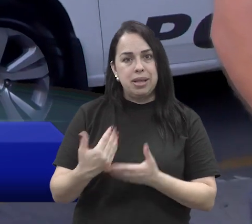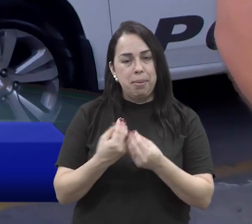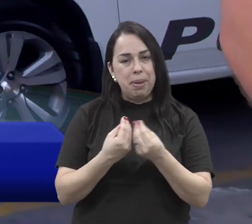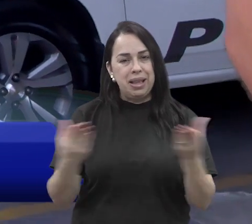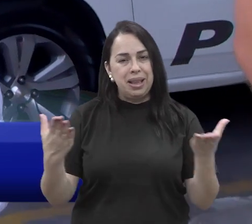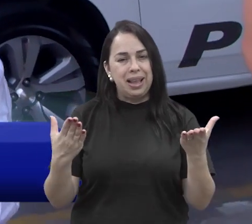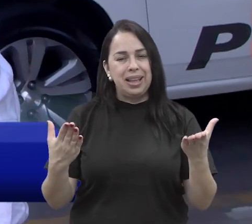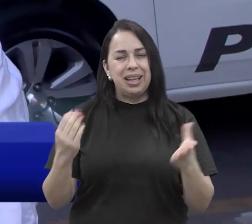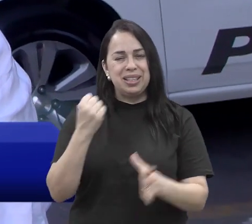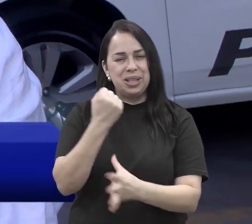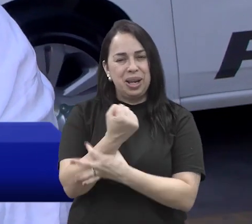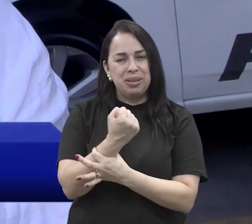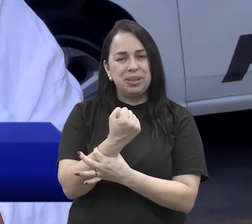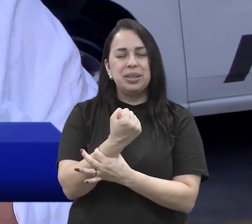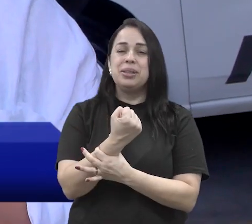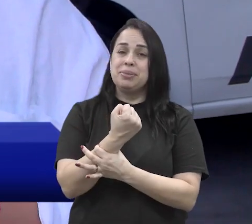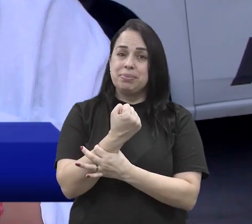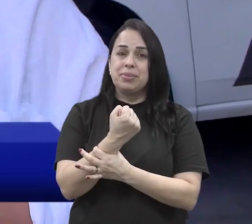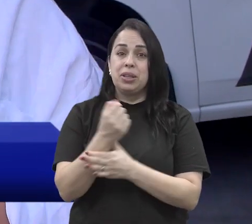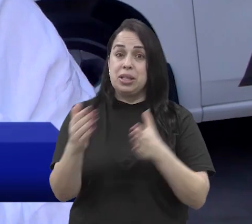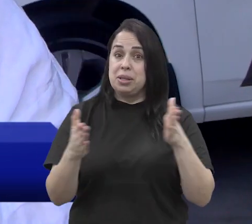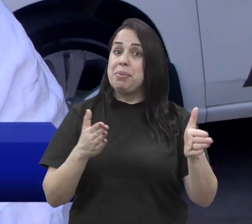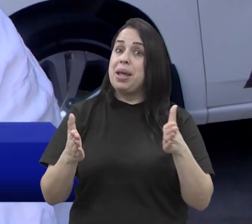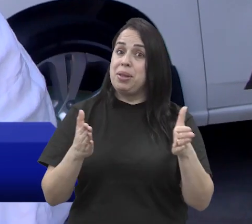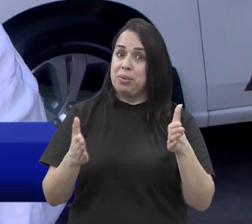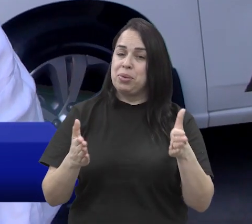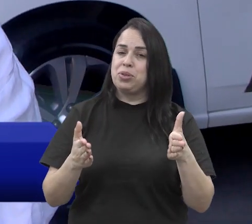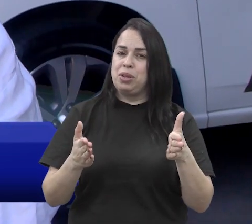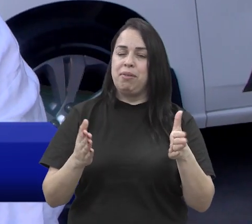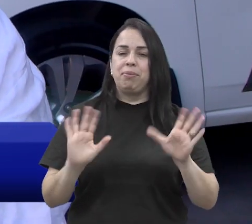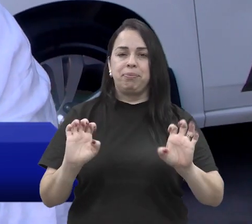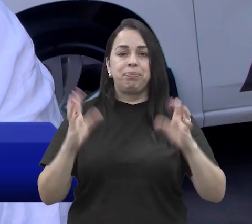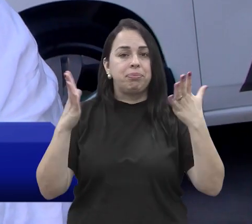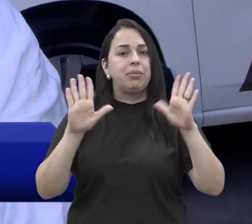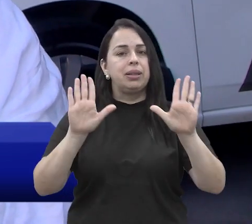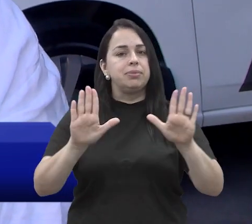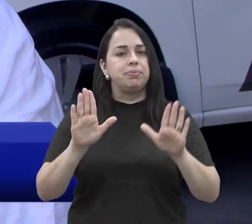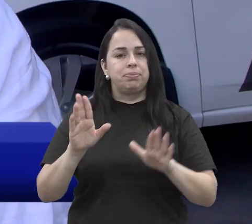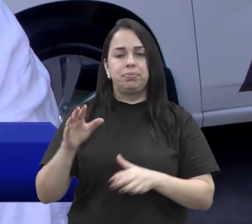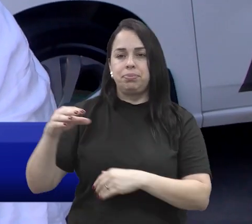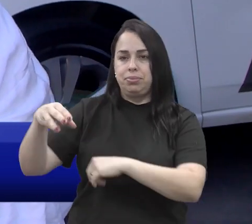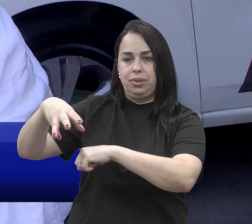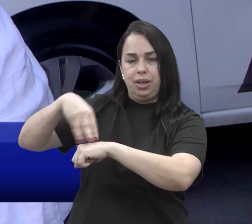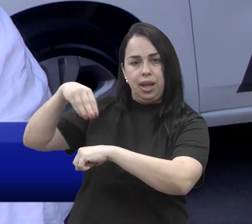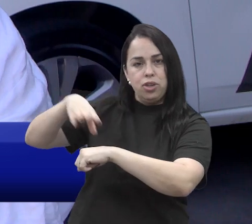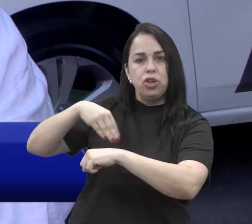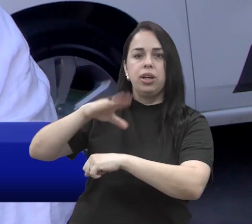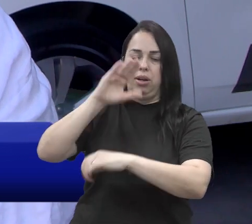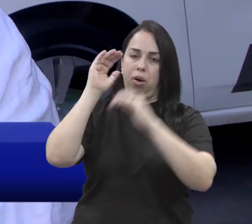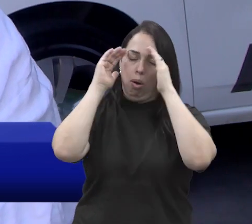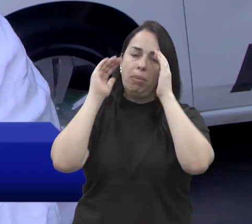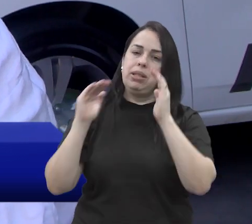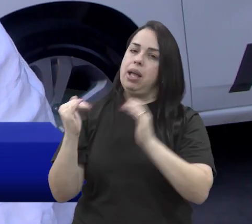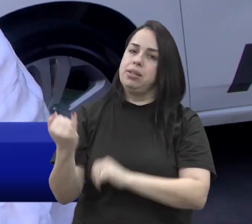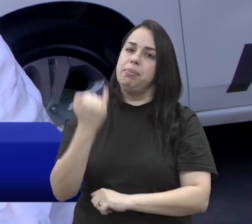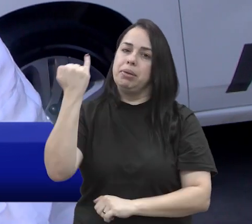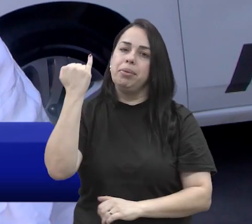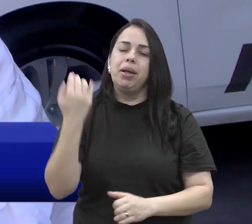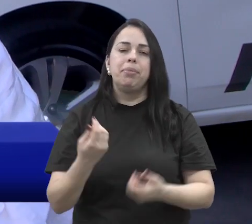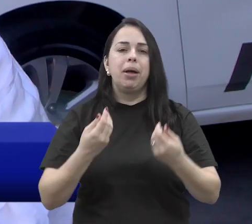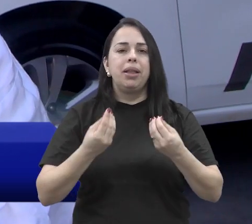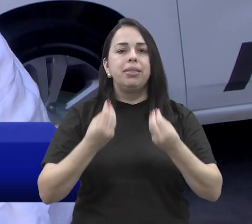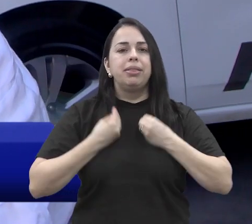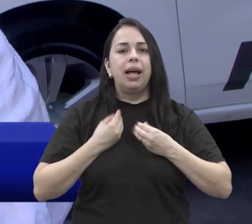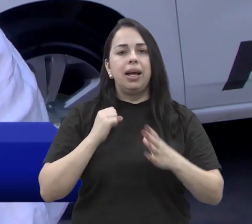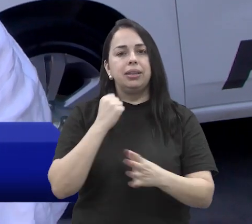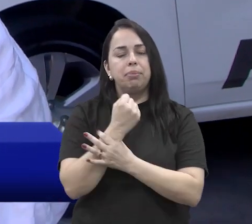vai estar aí nas ruas para garantir a maior segurança da população durante as compras de Natal. Mas é importante também seguir essas dicas que o tenente passou